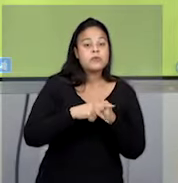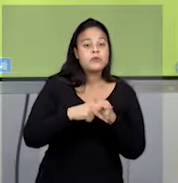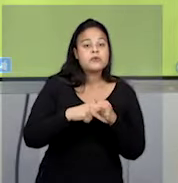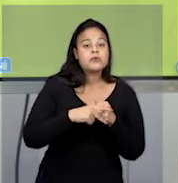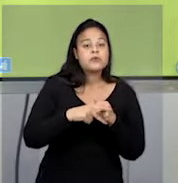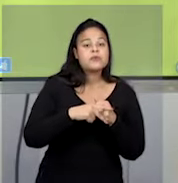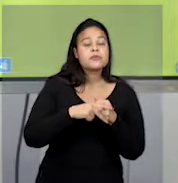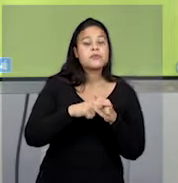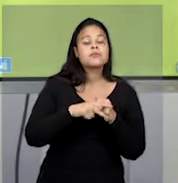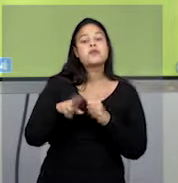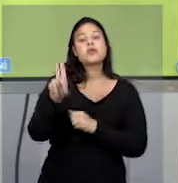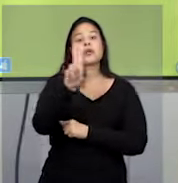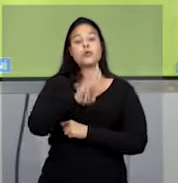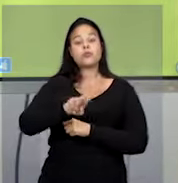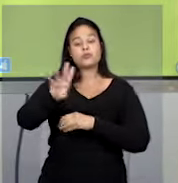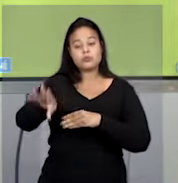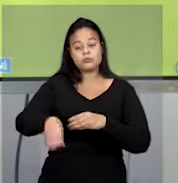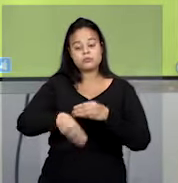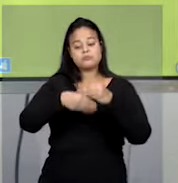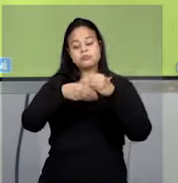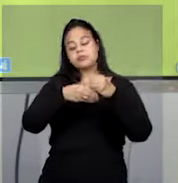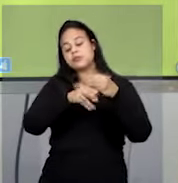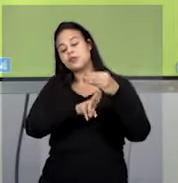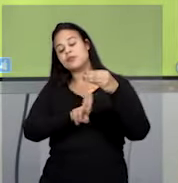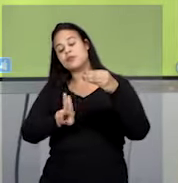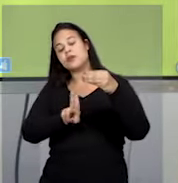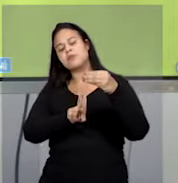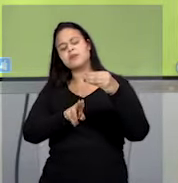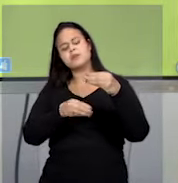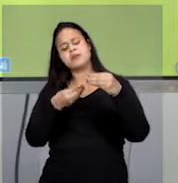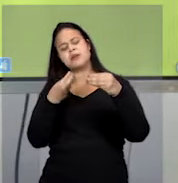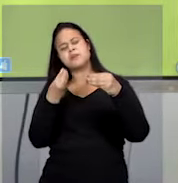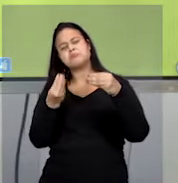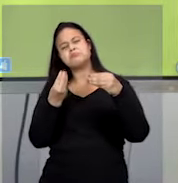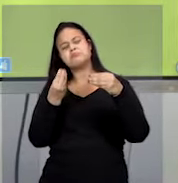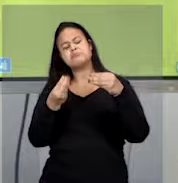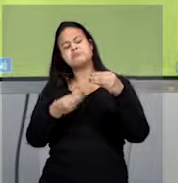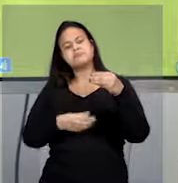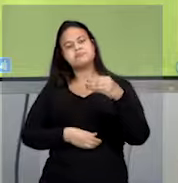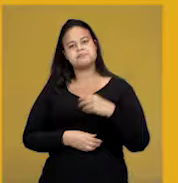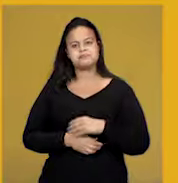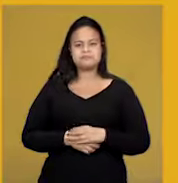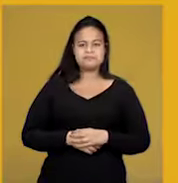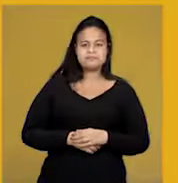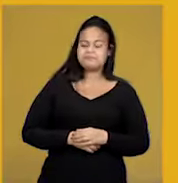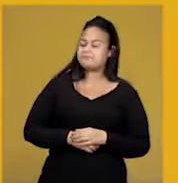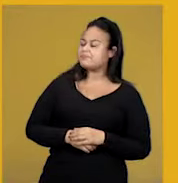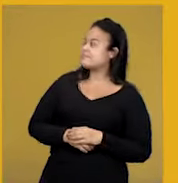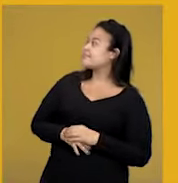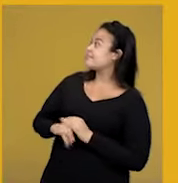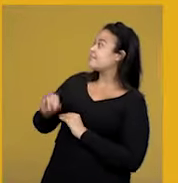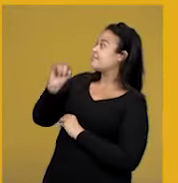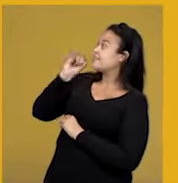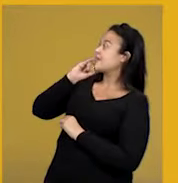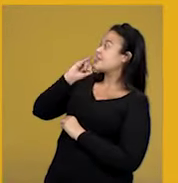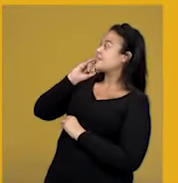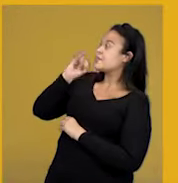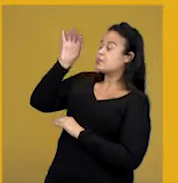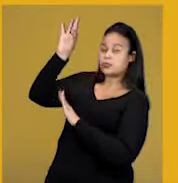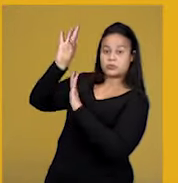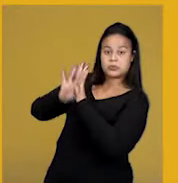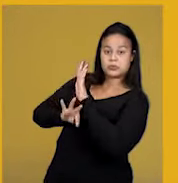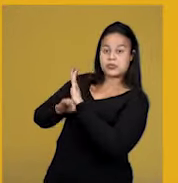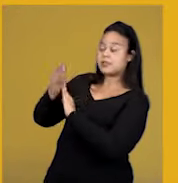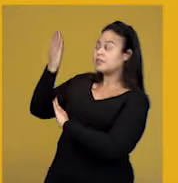a função de complementar nomes. Como complementar nomes? Vamos ver. Um exemplo do próprio texto